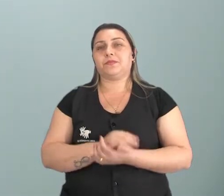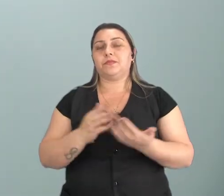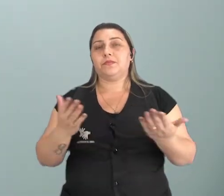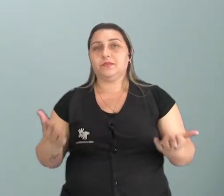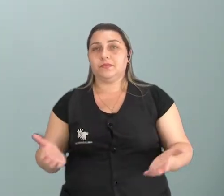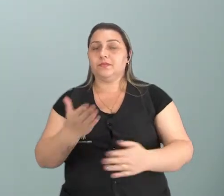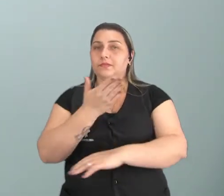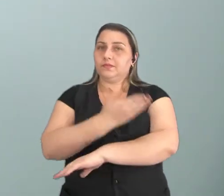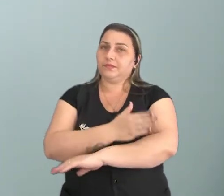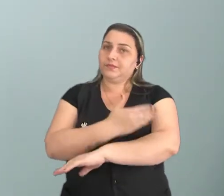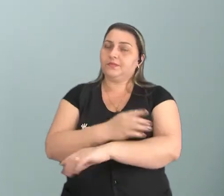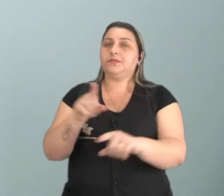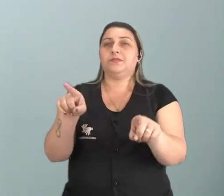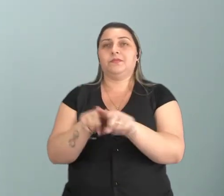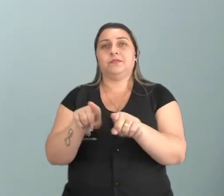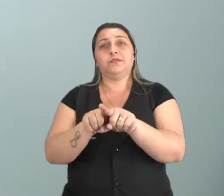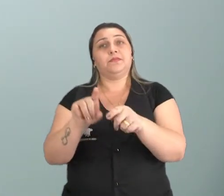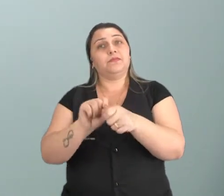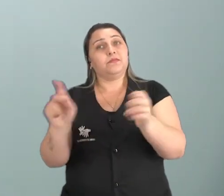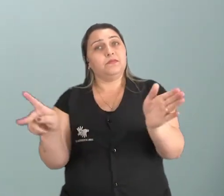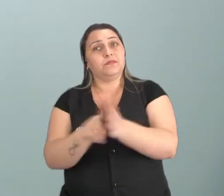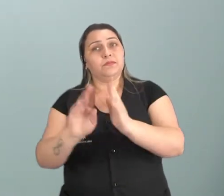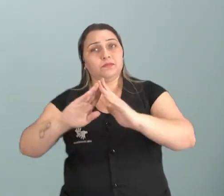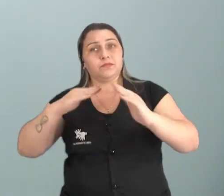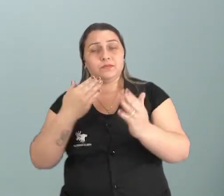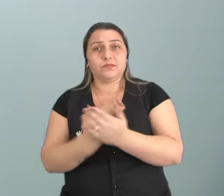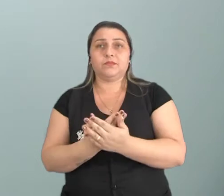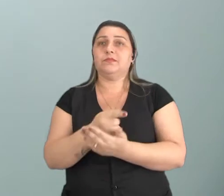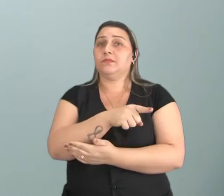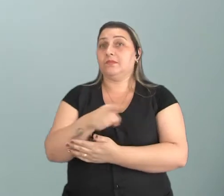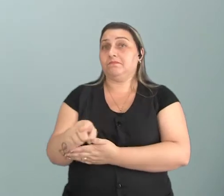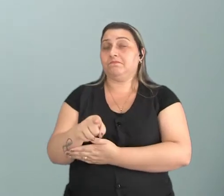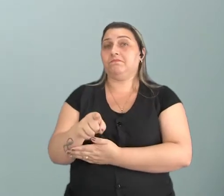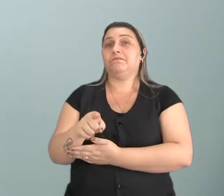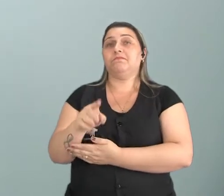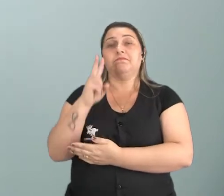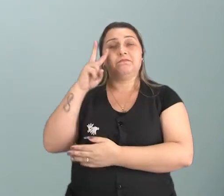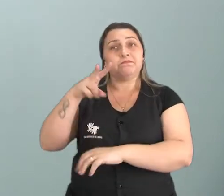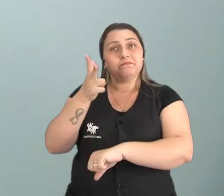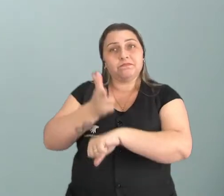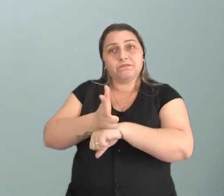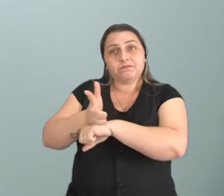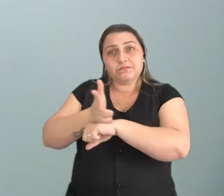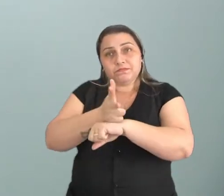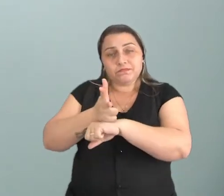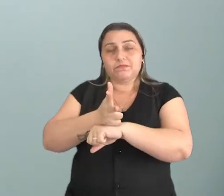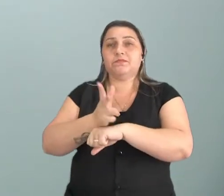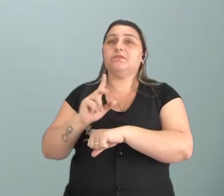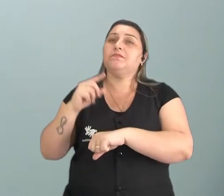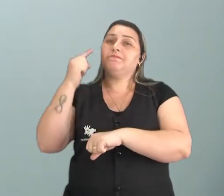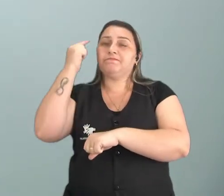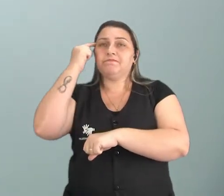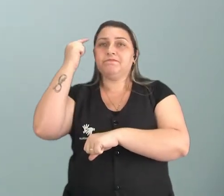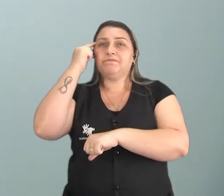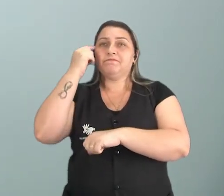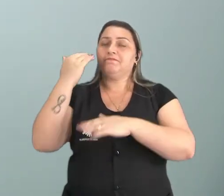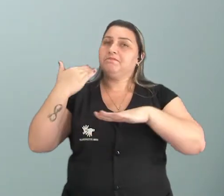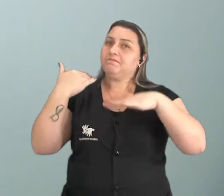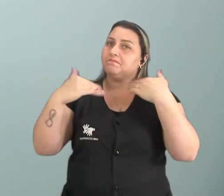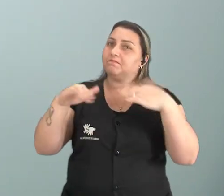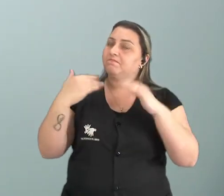Então, essa prática, ela também pode ser feita na escola. E como vocês puderam ver no vídeo, a gente pensa, são